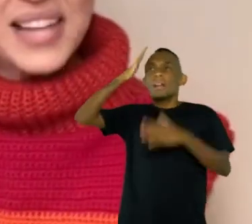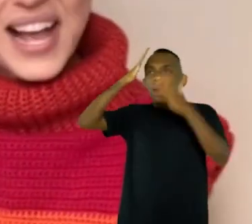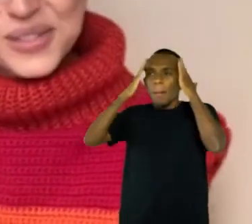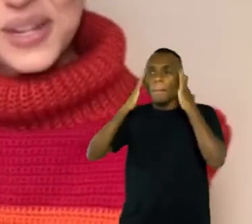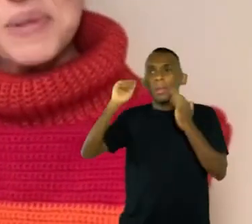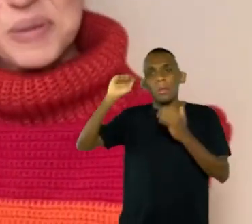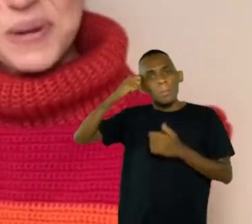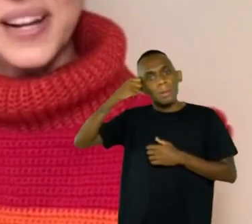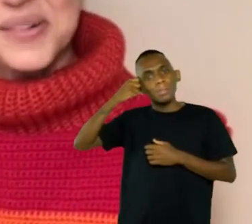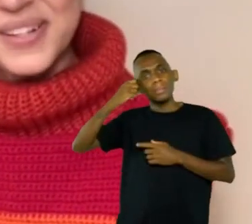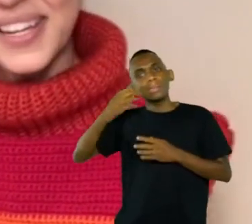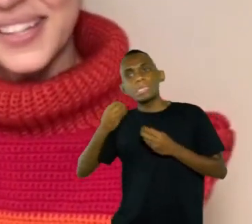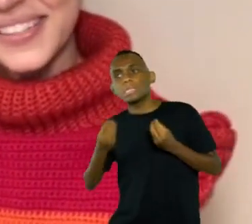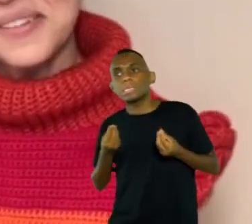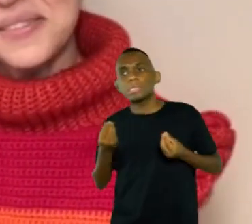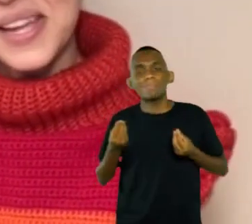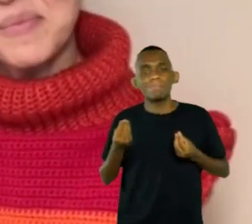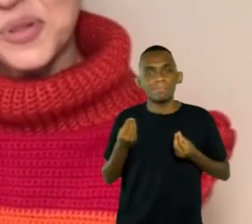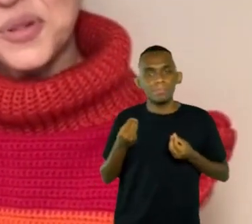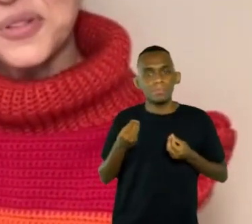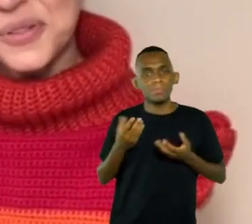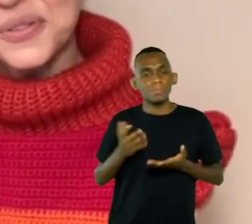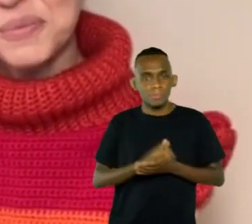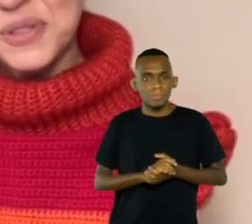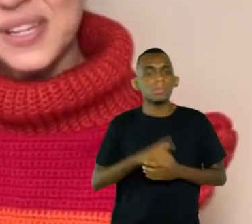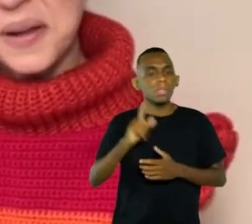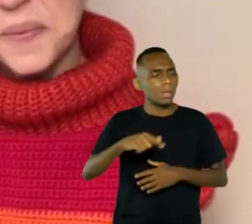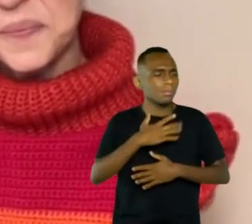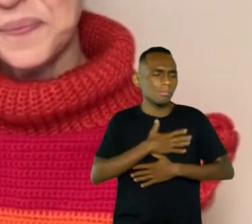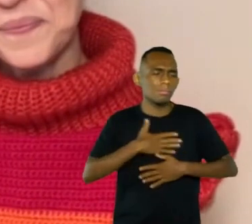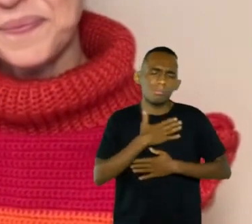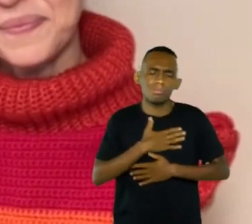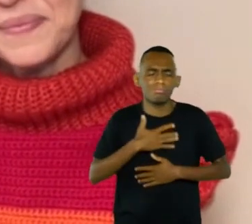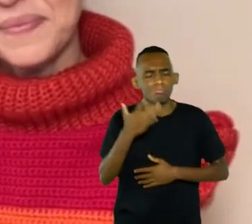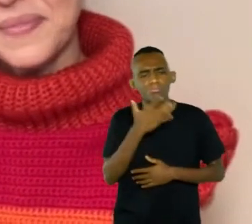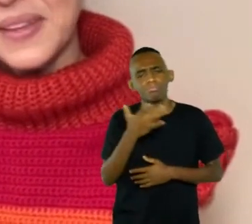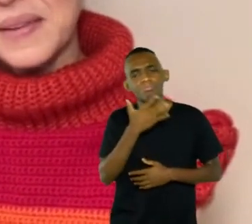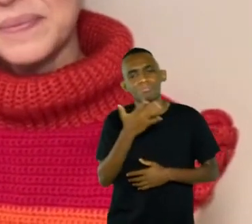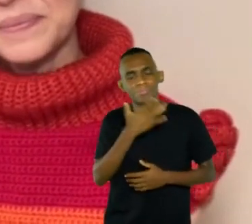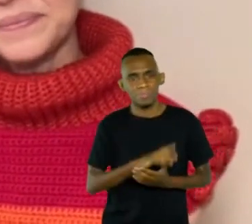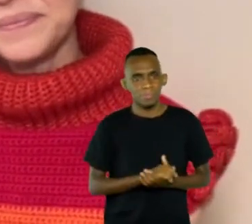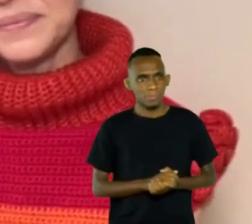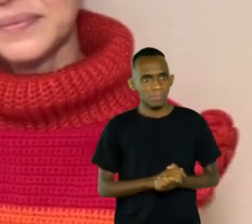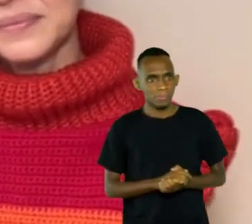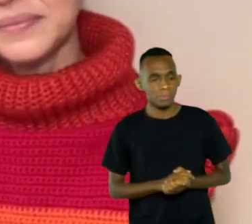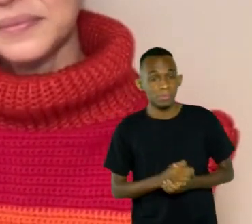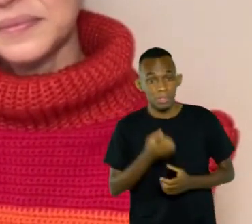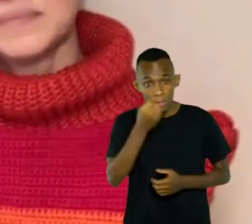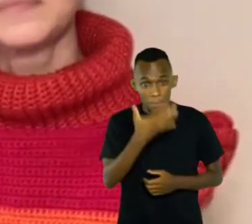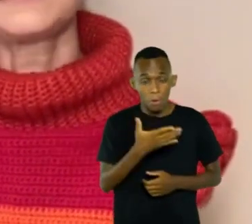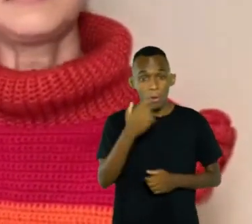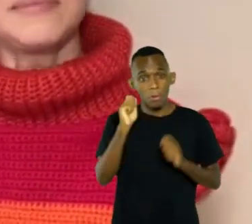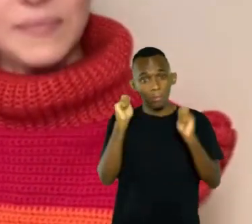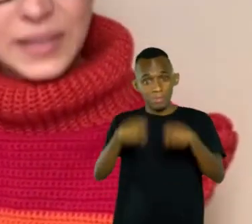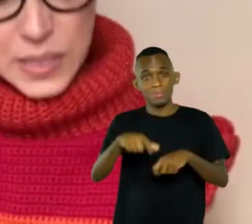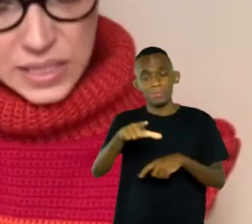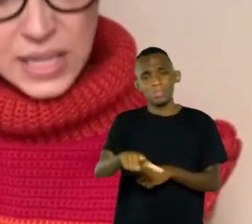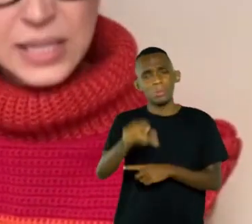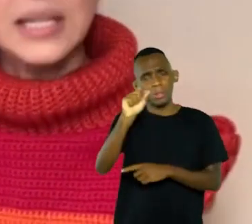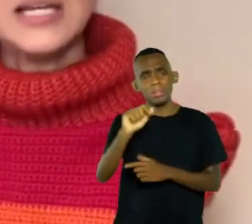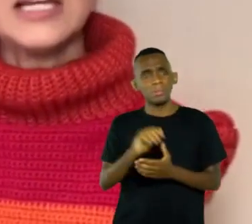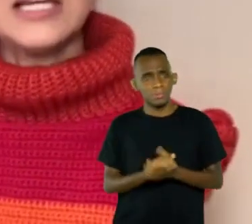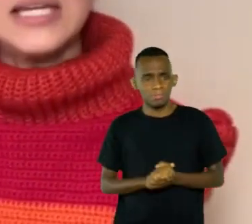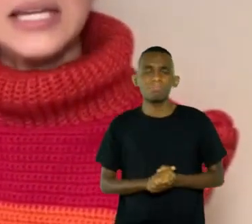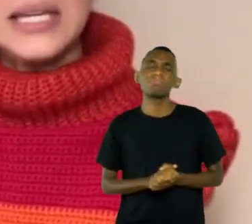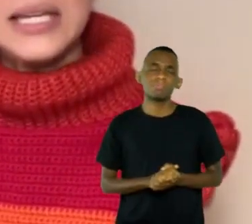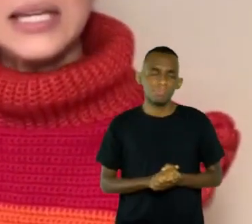ficar com saudade do cabelo branco, né? Então é muito gostoso, muito legal. E é bom poder escolher, né, Cris?